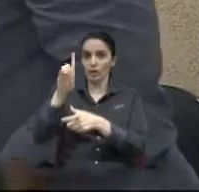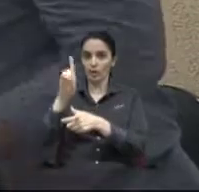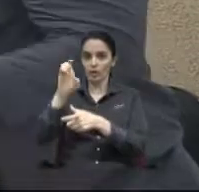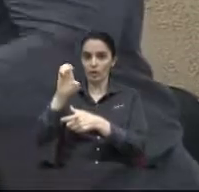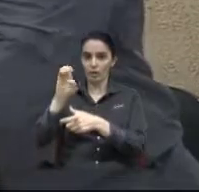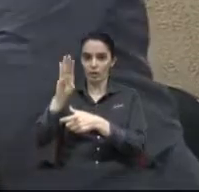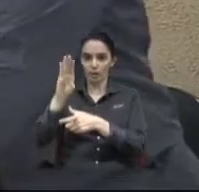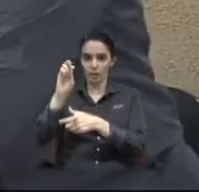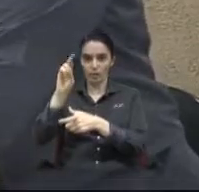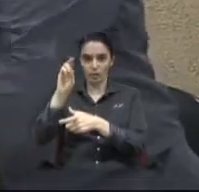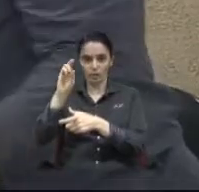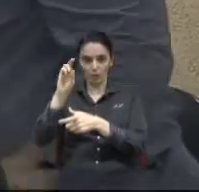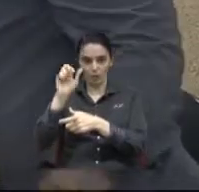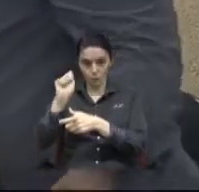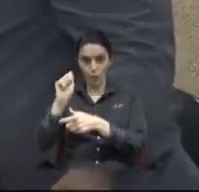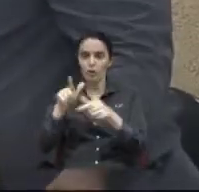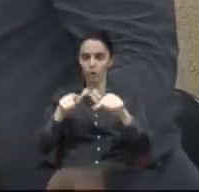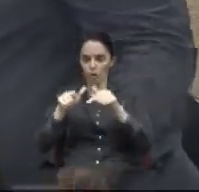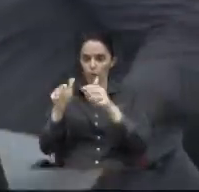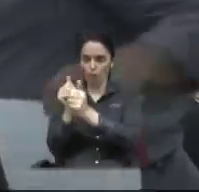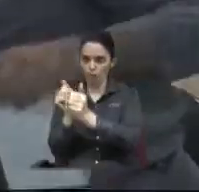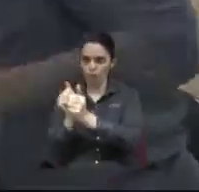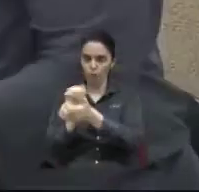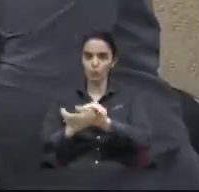está hoje trabalhando